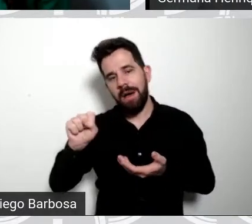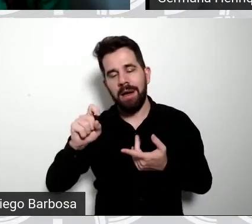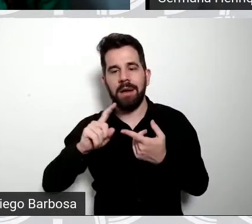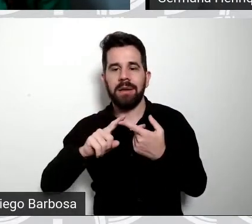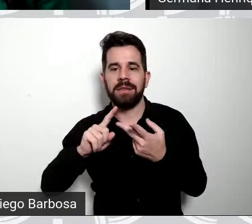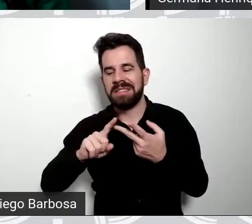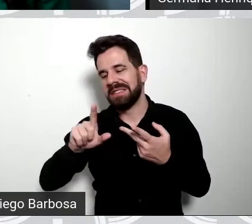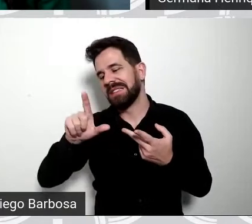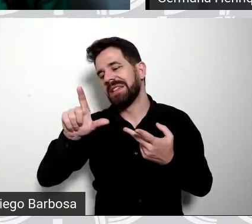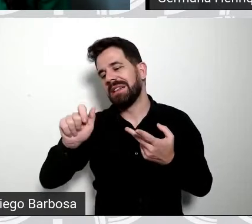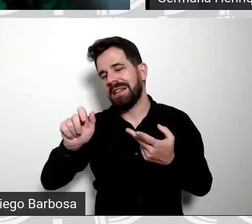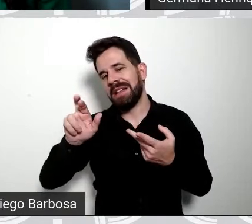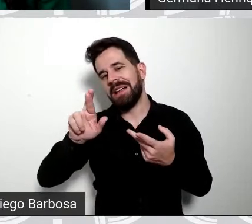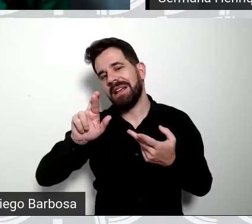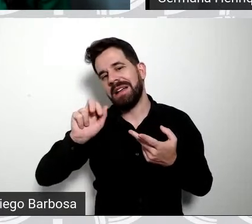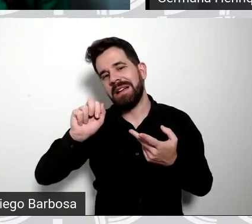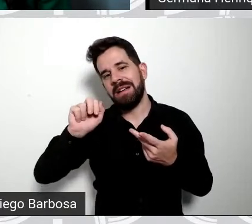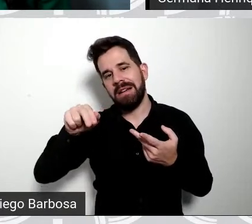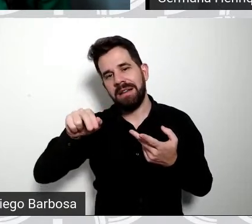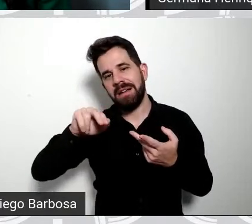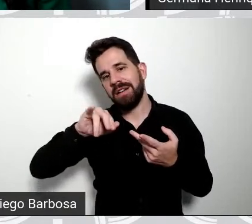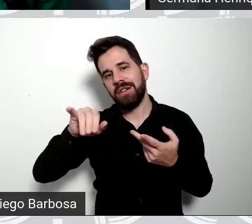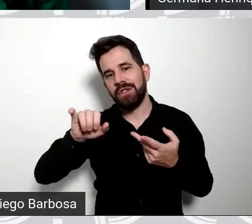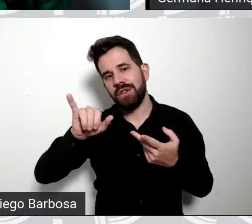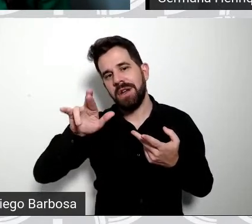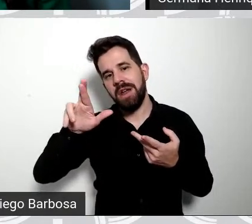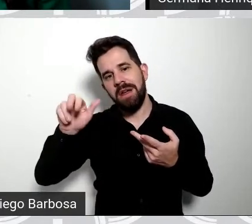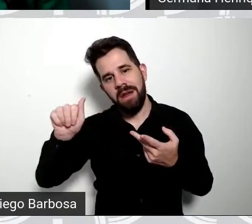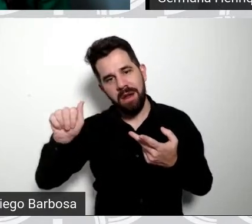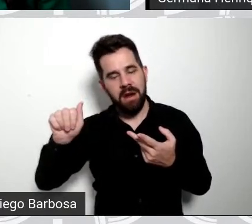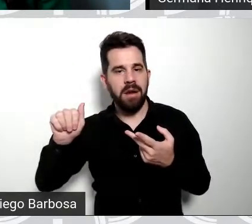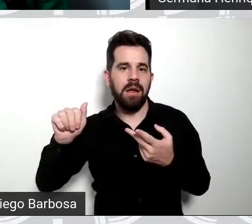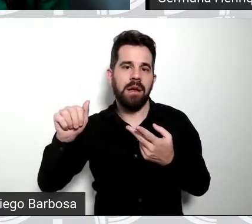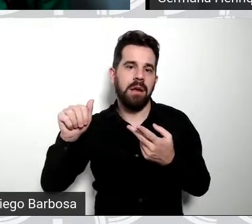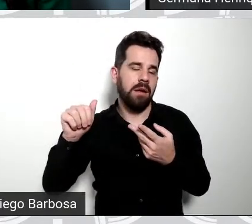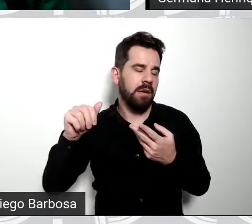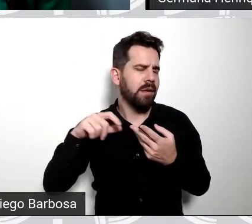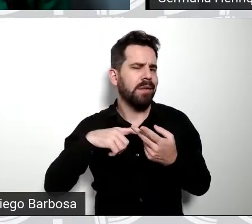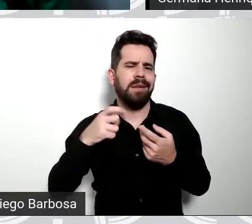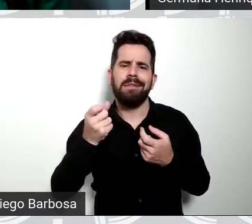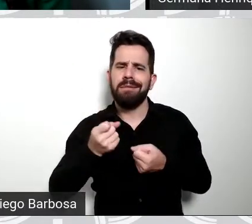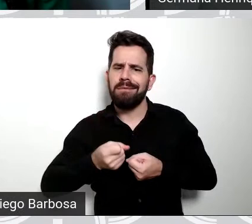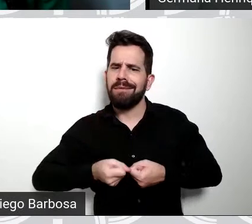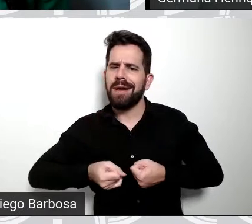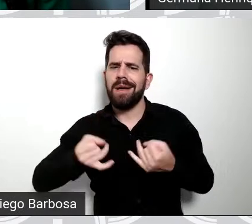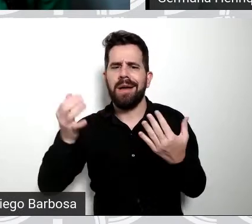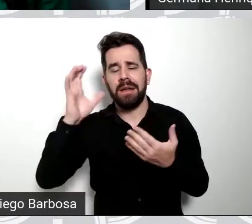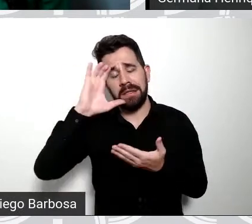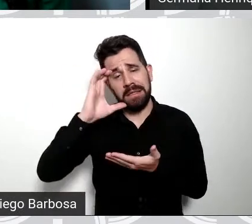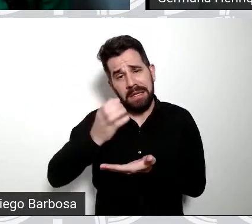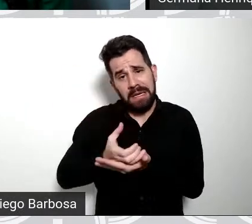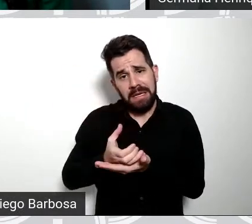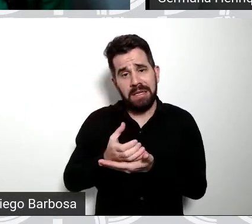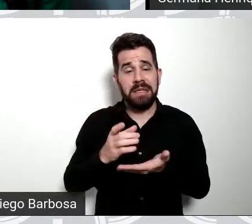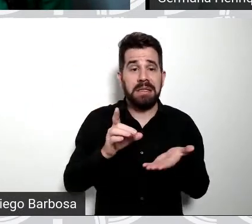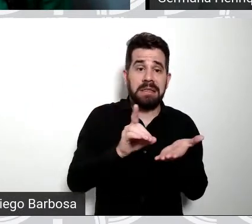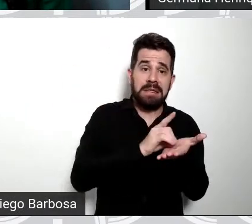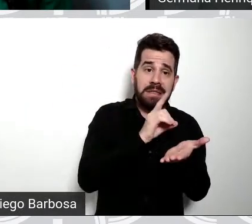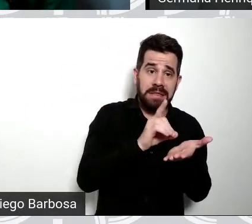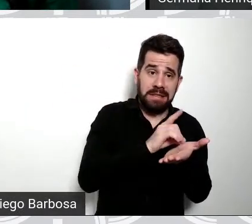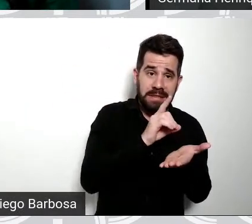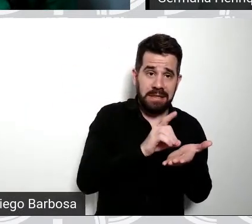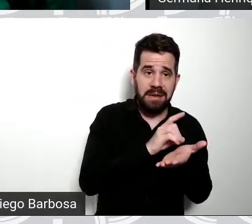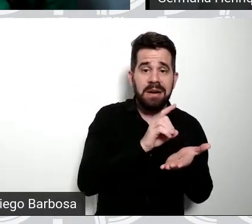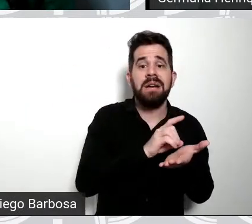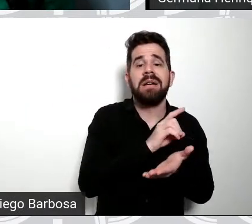citei, e muitos mais, né, Sebastião Ochoa Leite, tem várias teses, a tese da dissertação de mestrado da Lia Wyler,